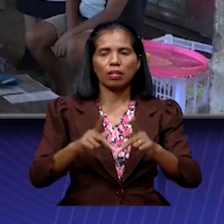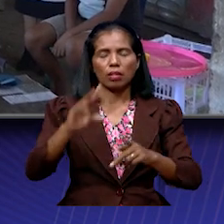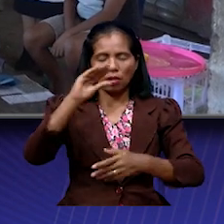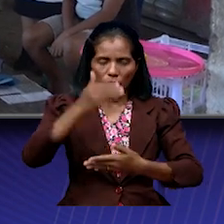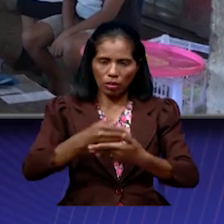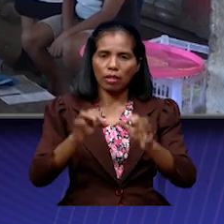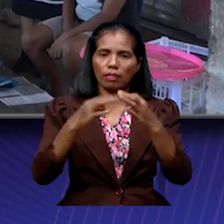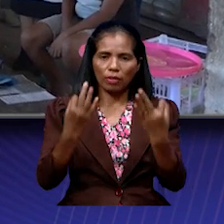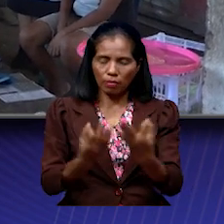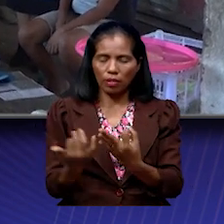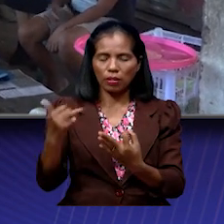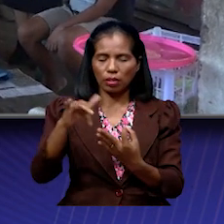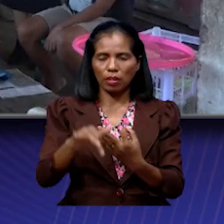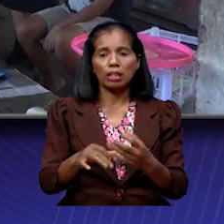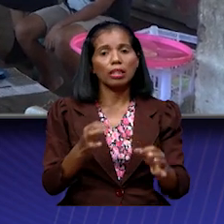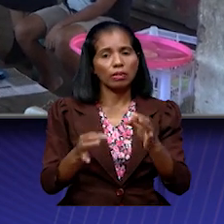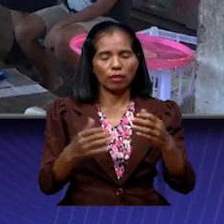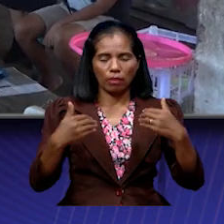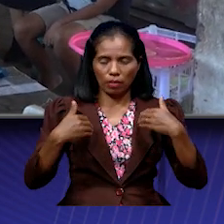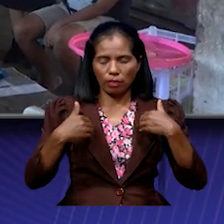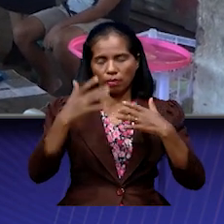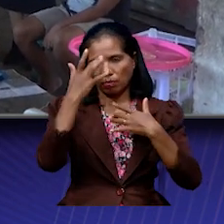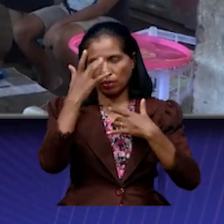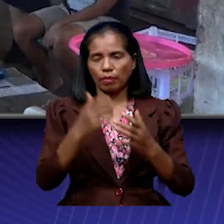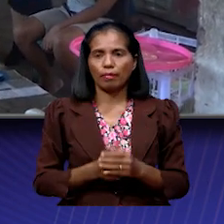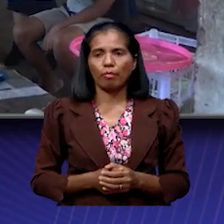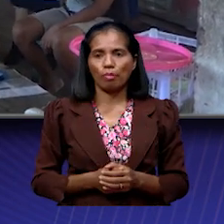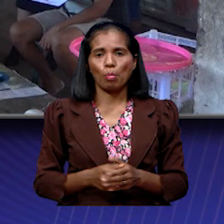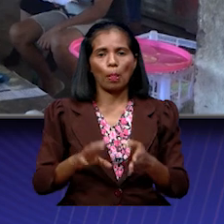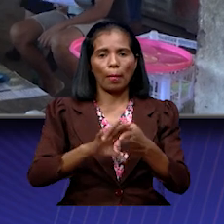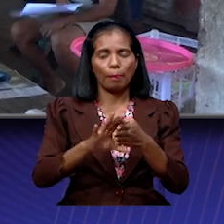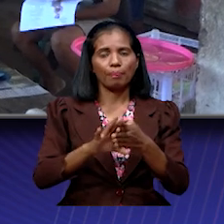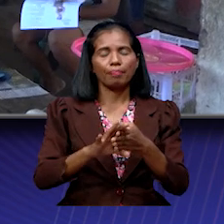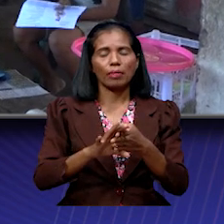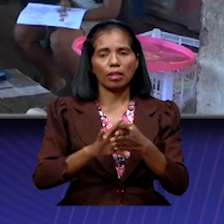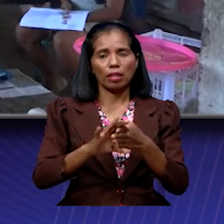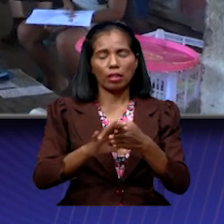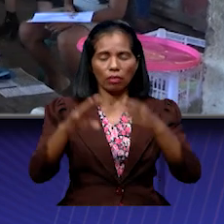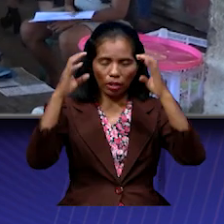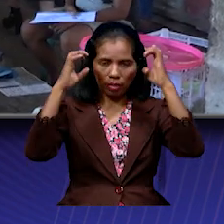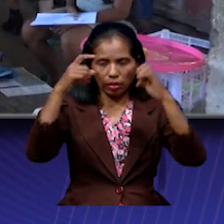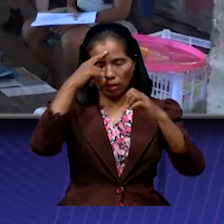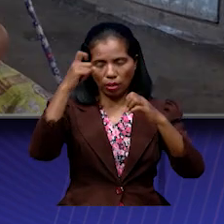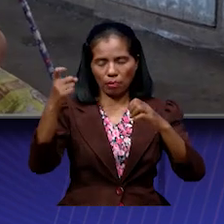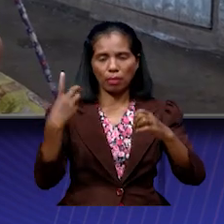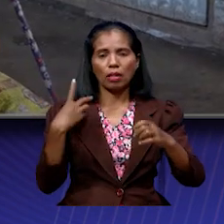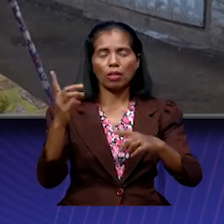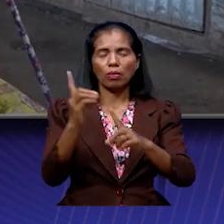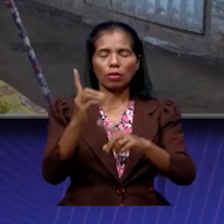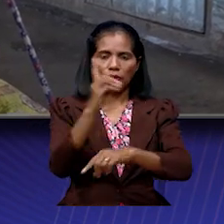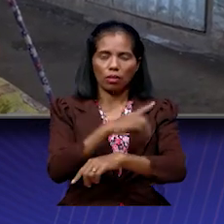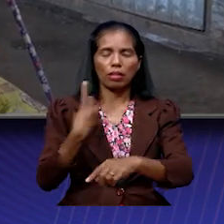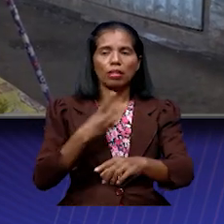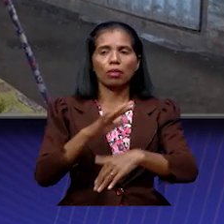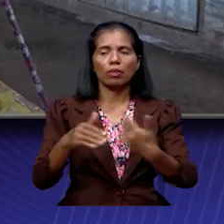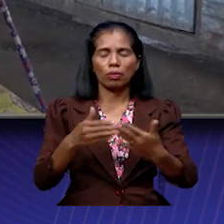sira retan moras. E terceiro, cartão educação. Também hoje em Loron, então, está tendo que estar aqui tendo cidadão